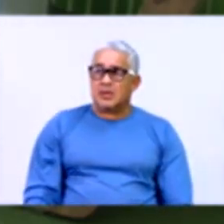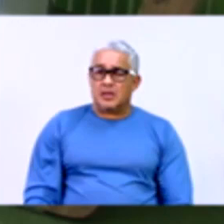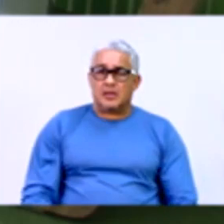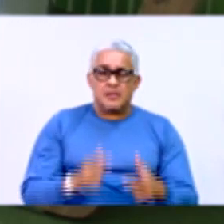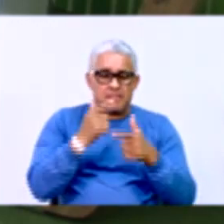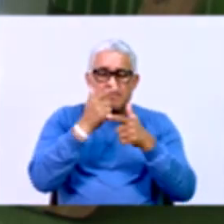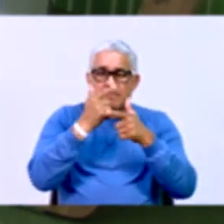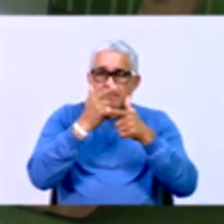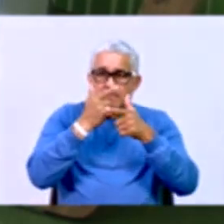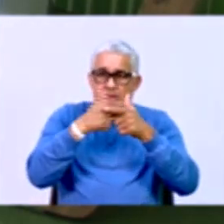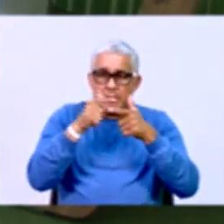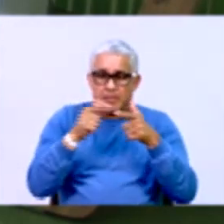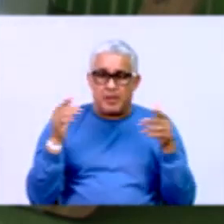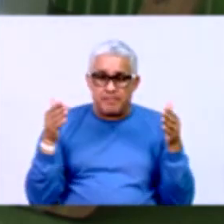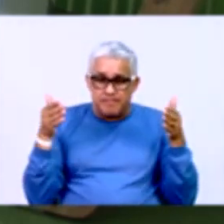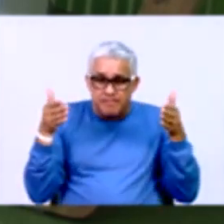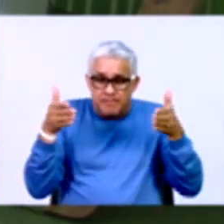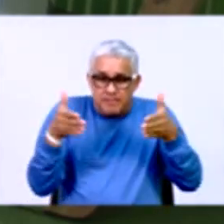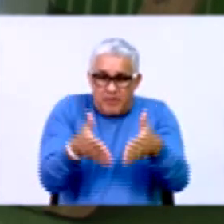problema. Escopo é você delimitar.